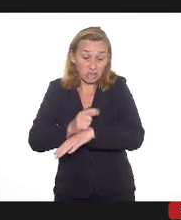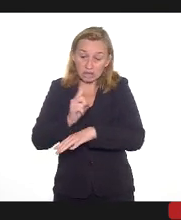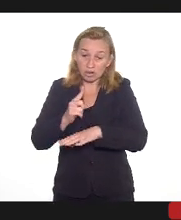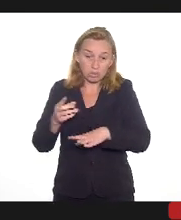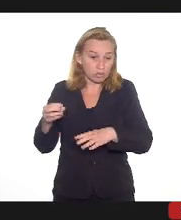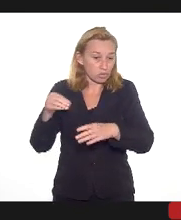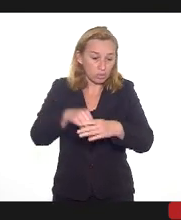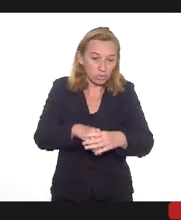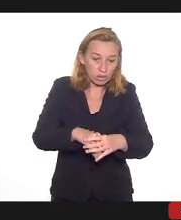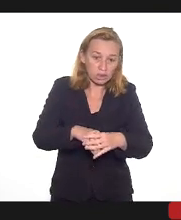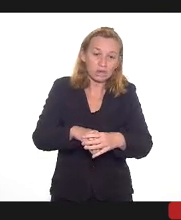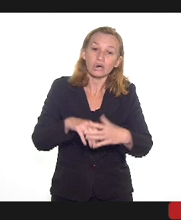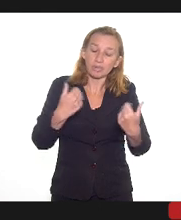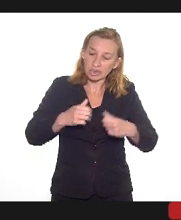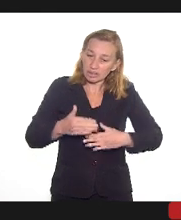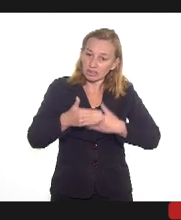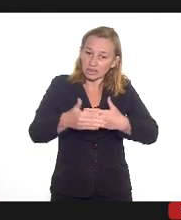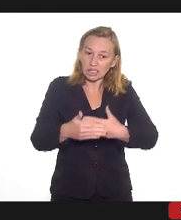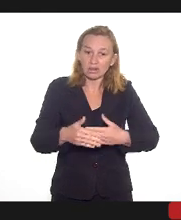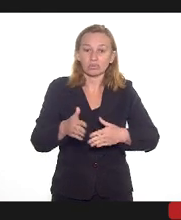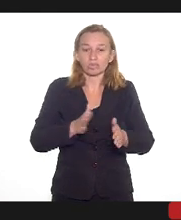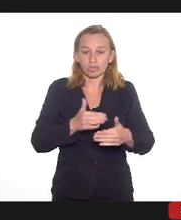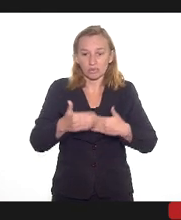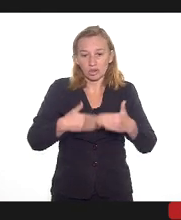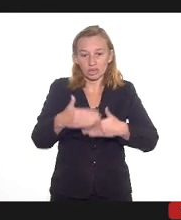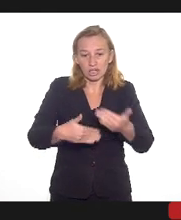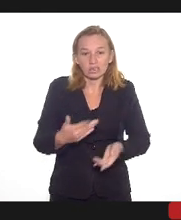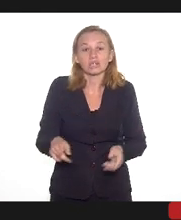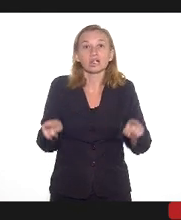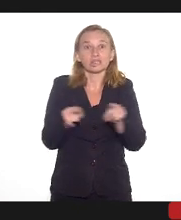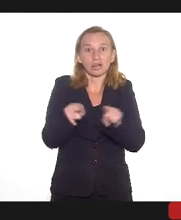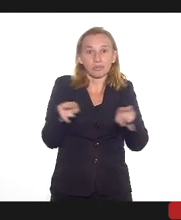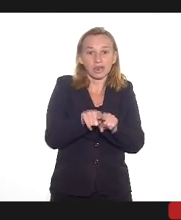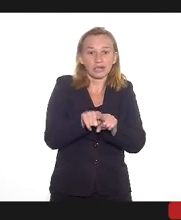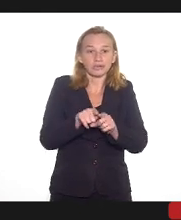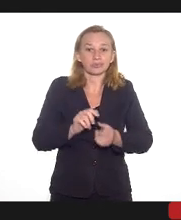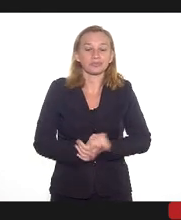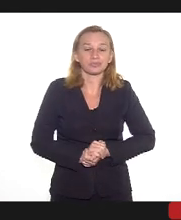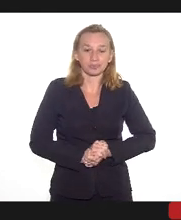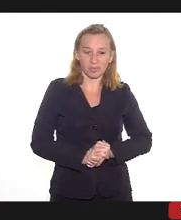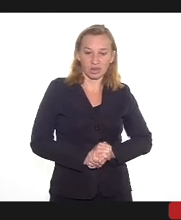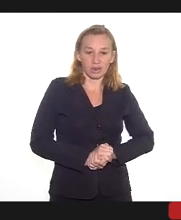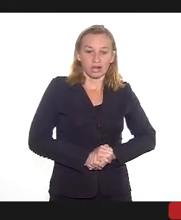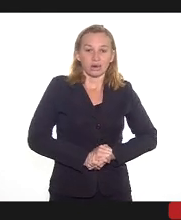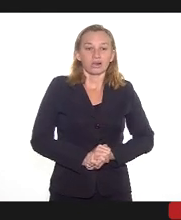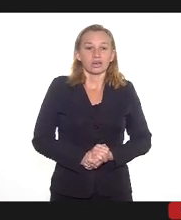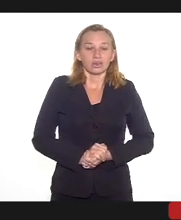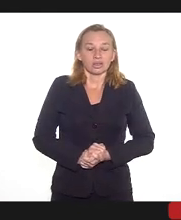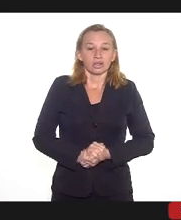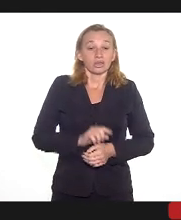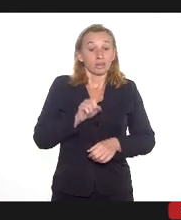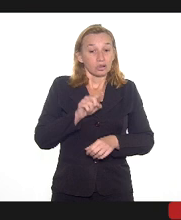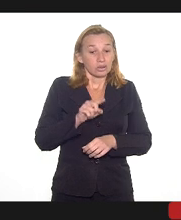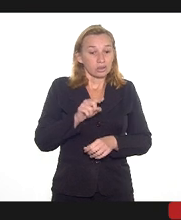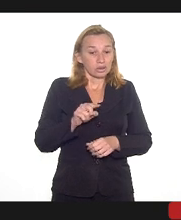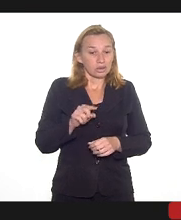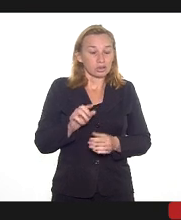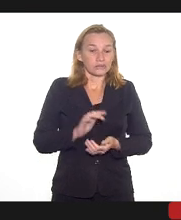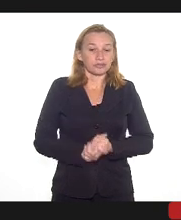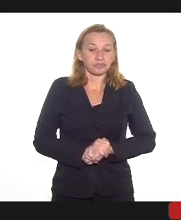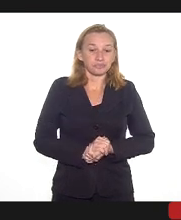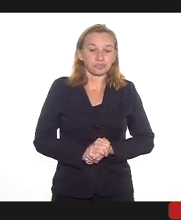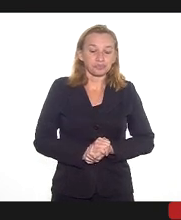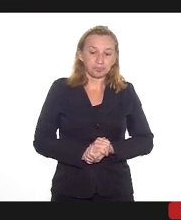gente precisa tentar avançar nesse processo. Além da questão da progressão, tem uma coisa que não está colocada na lógica